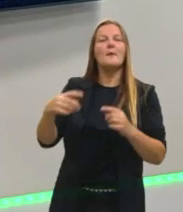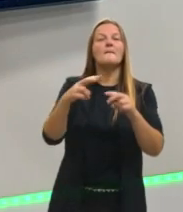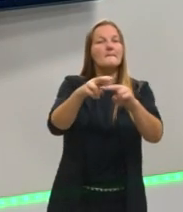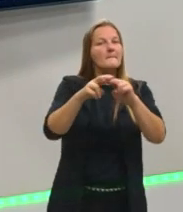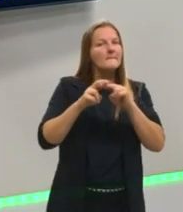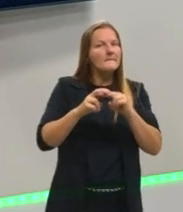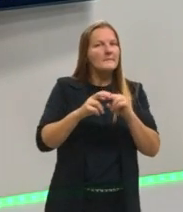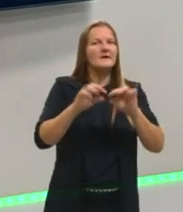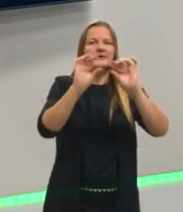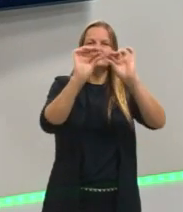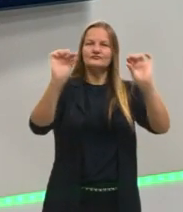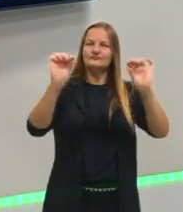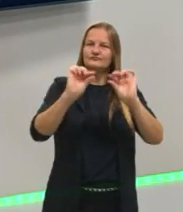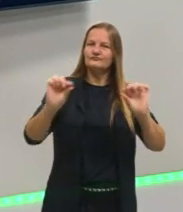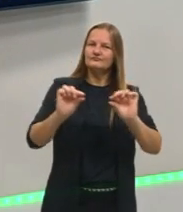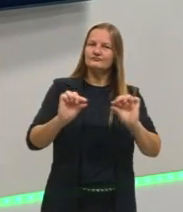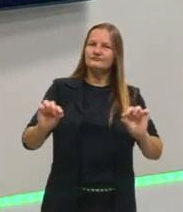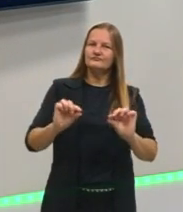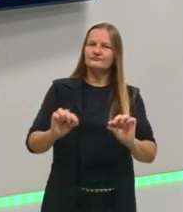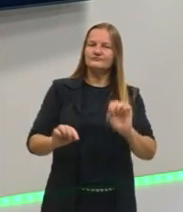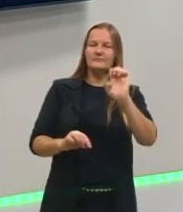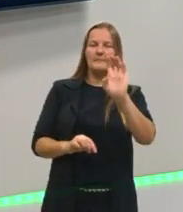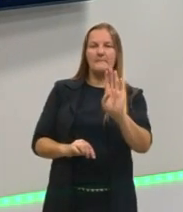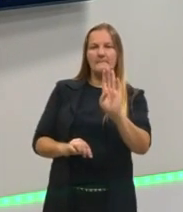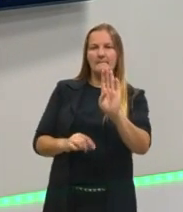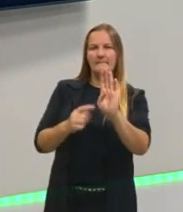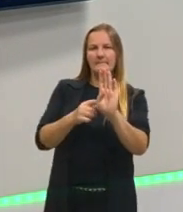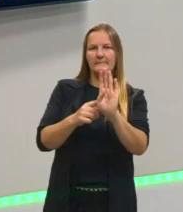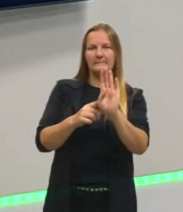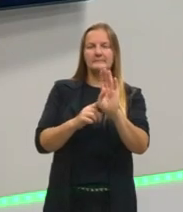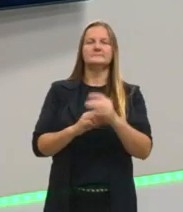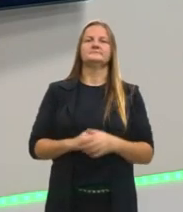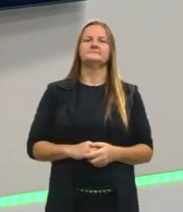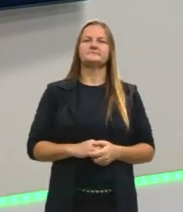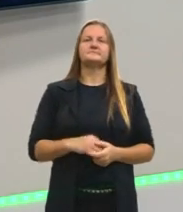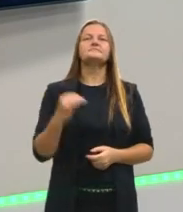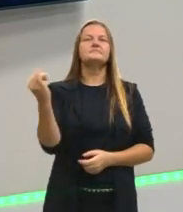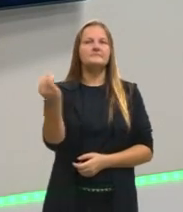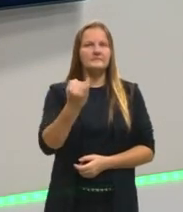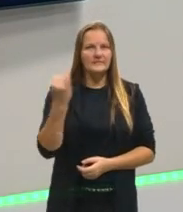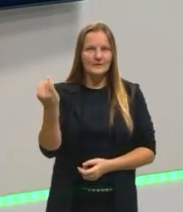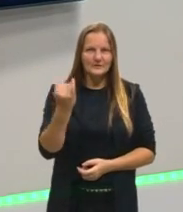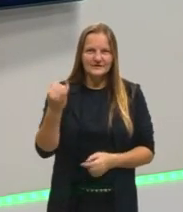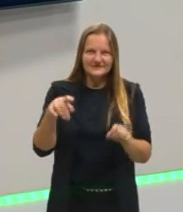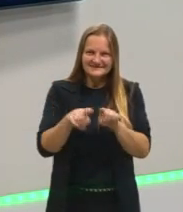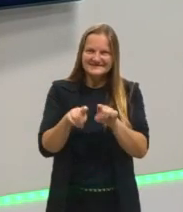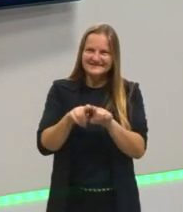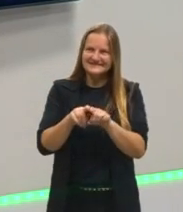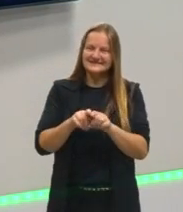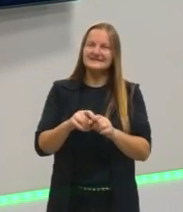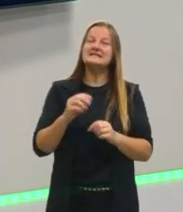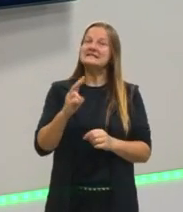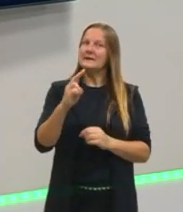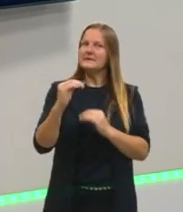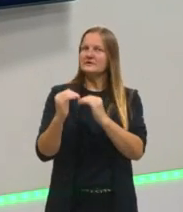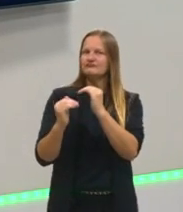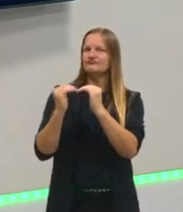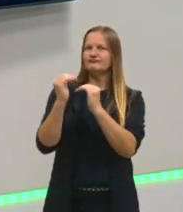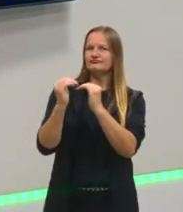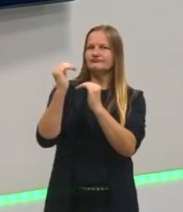em a base na base do diagrama tá E também muito importante ela é em ordem crescente